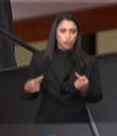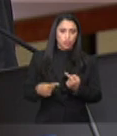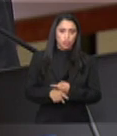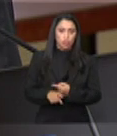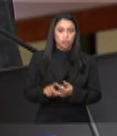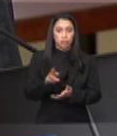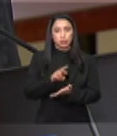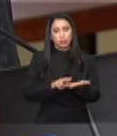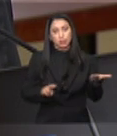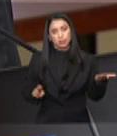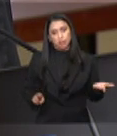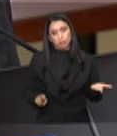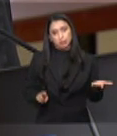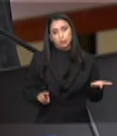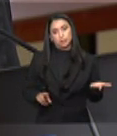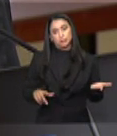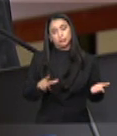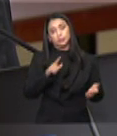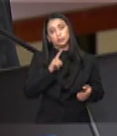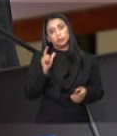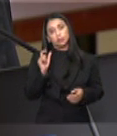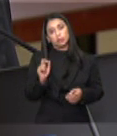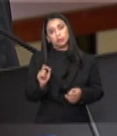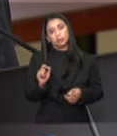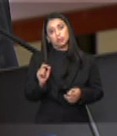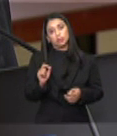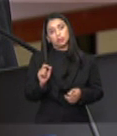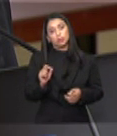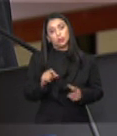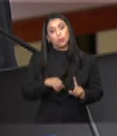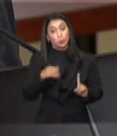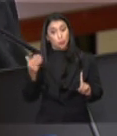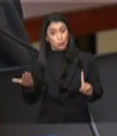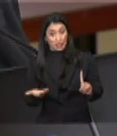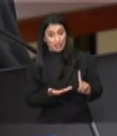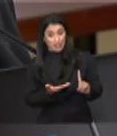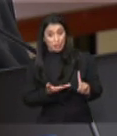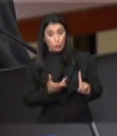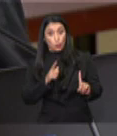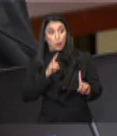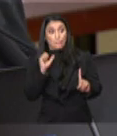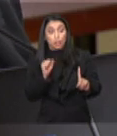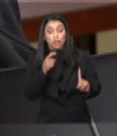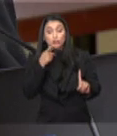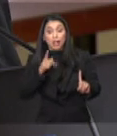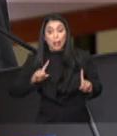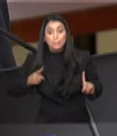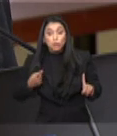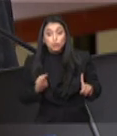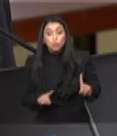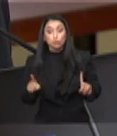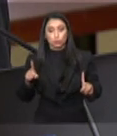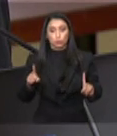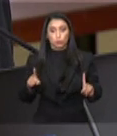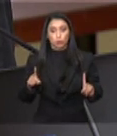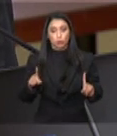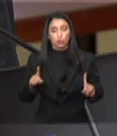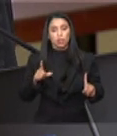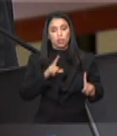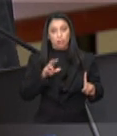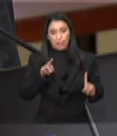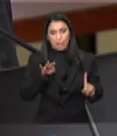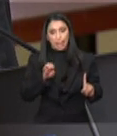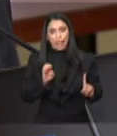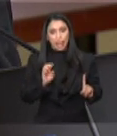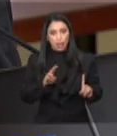por correus colaboradores e não colaboradores. Que isso estaria contido no o ministro Alexandre